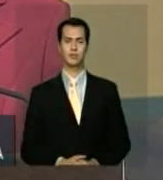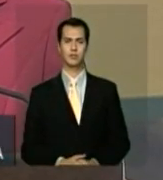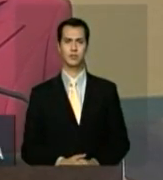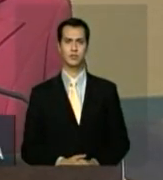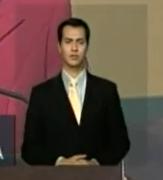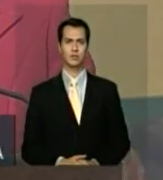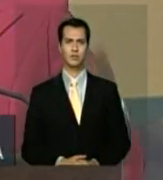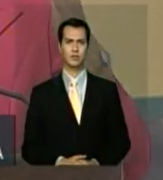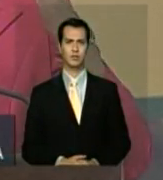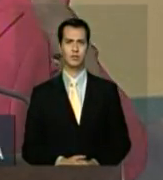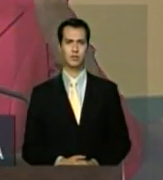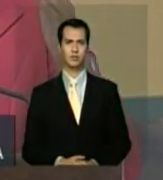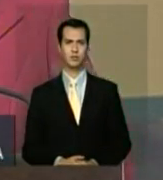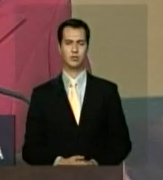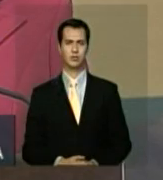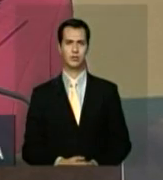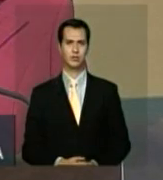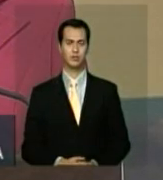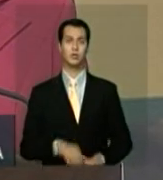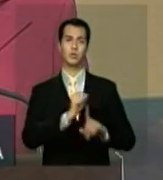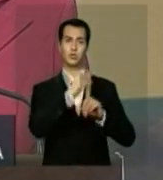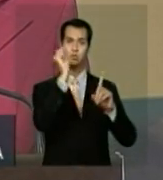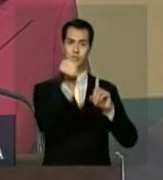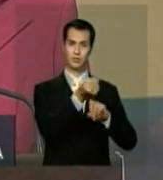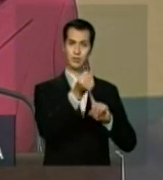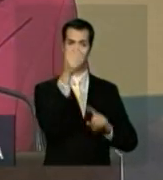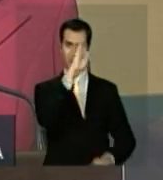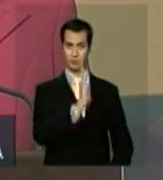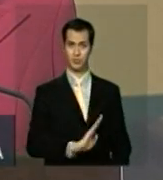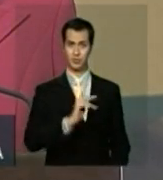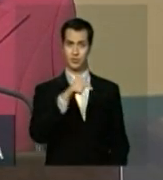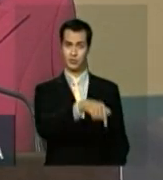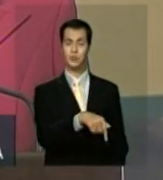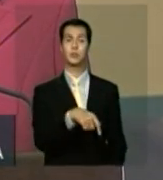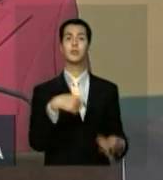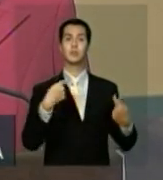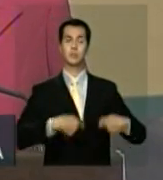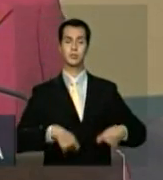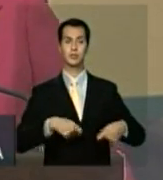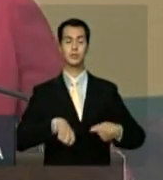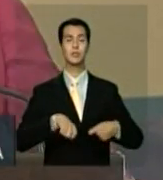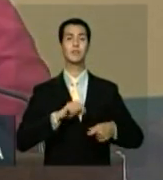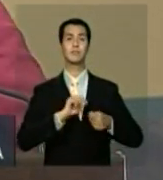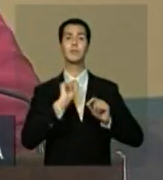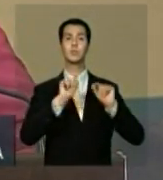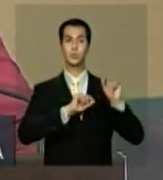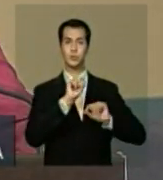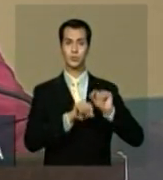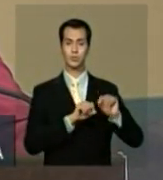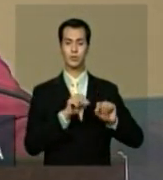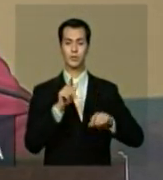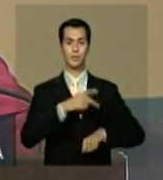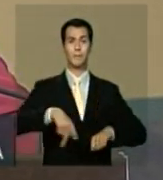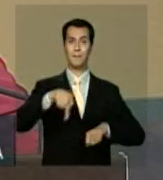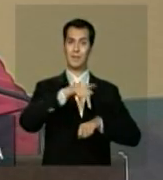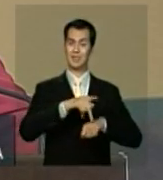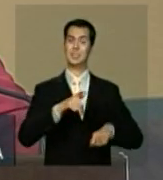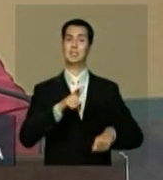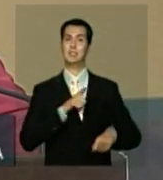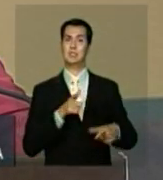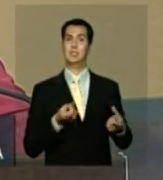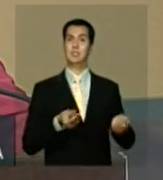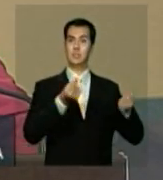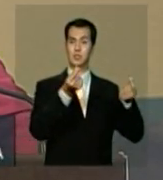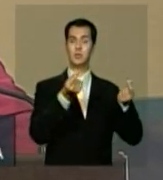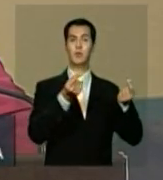do Governo e da sociedade brasileiras é fazer com que país rico seja um país